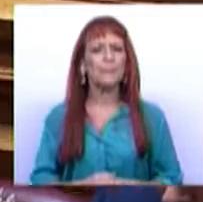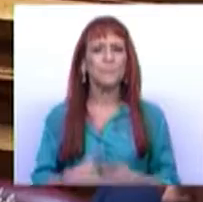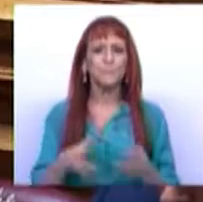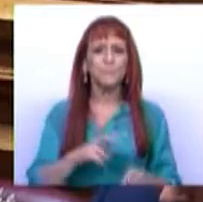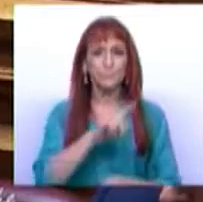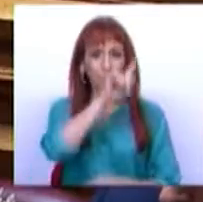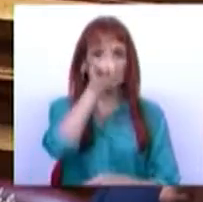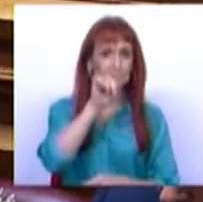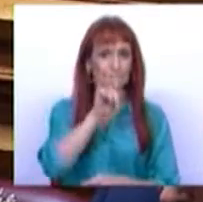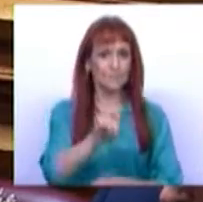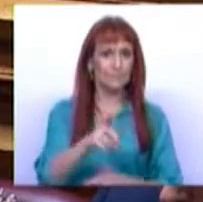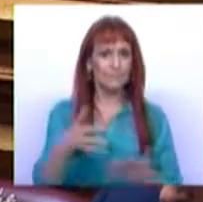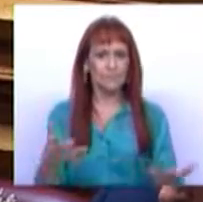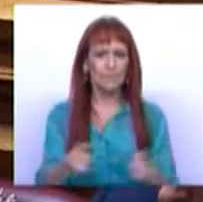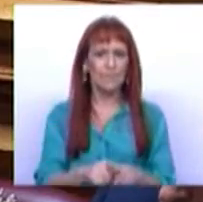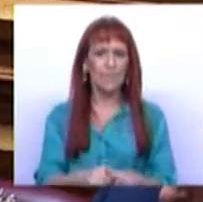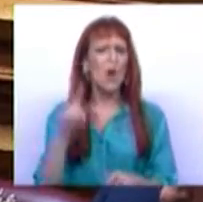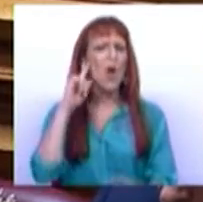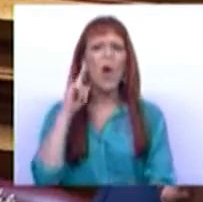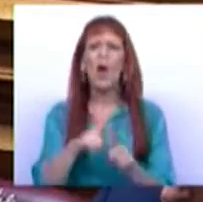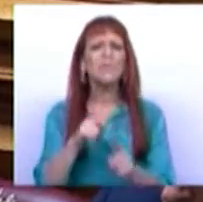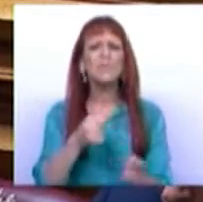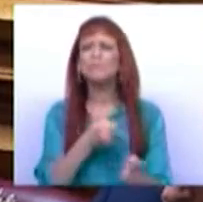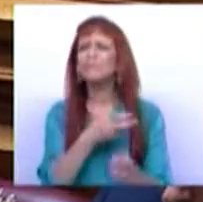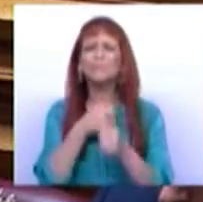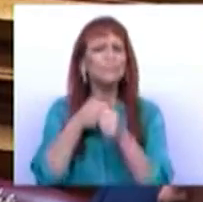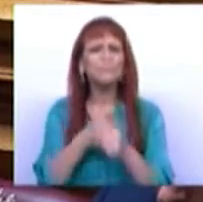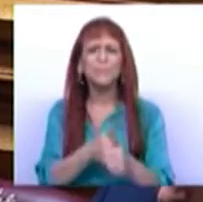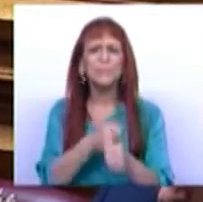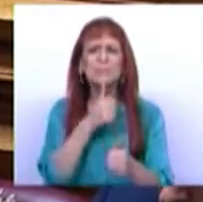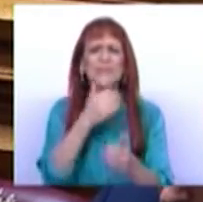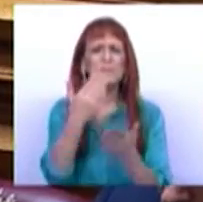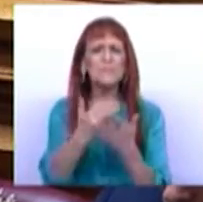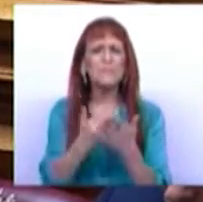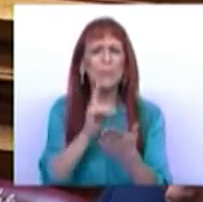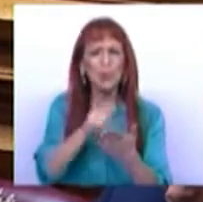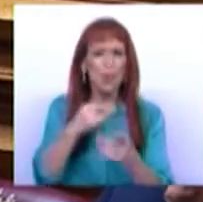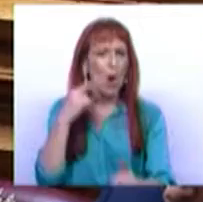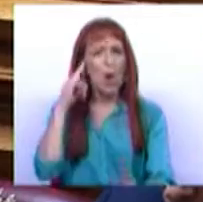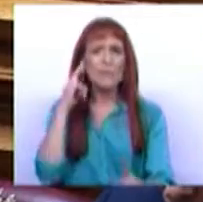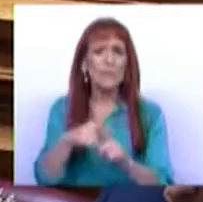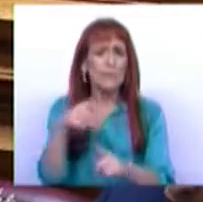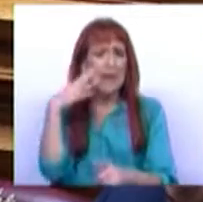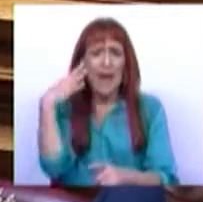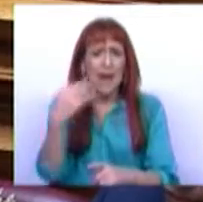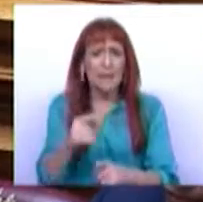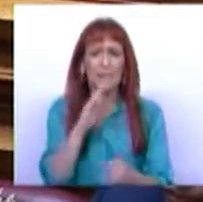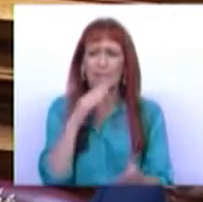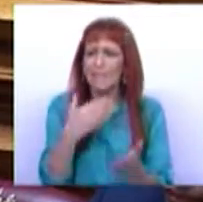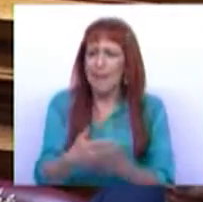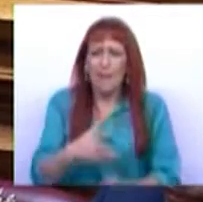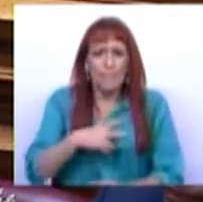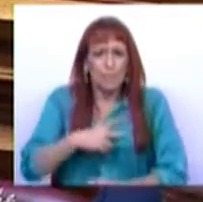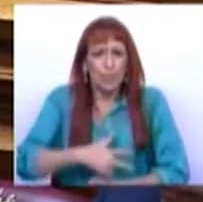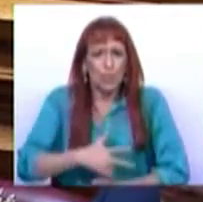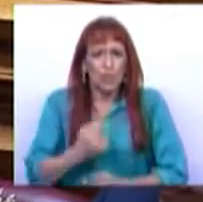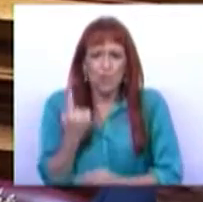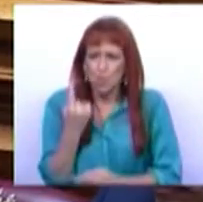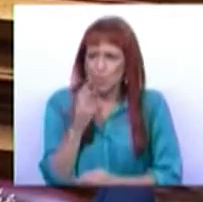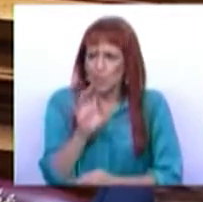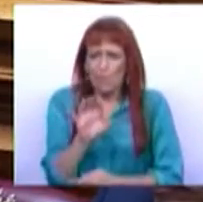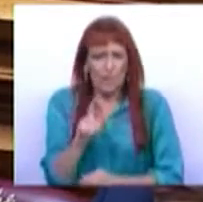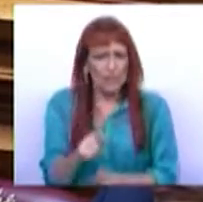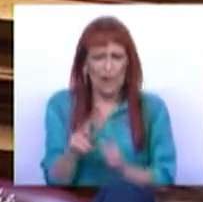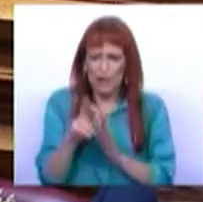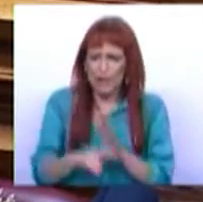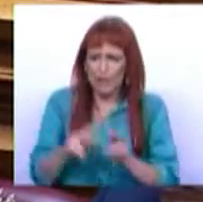E a questão é, que objetivos perseguem estas medidas? E o objetivo é simples, tornar Portugal um dos países